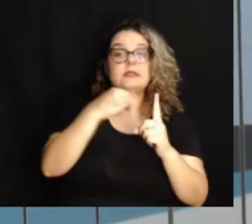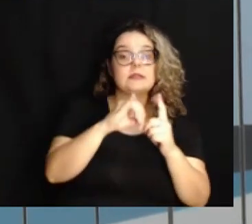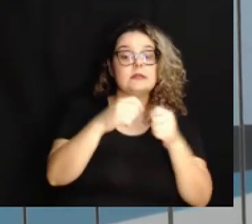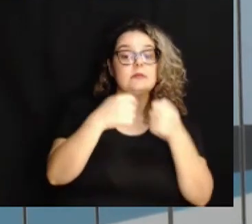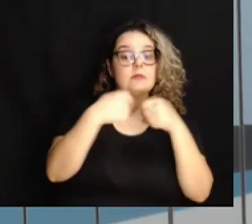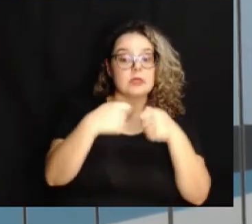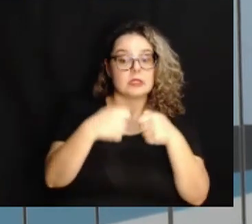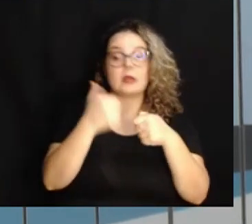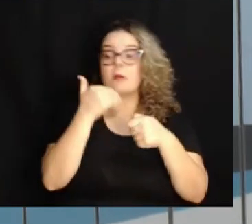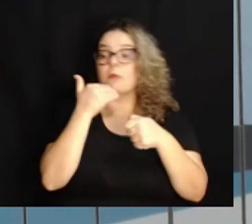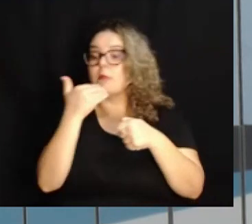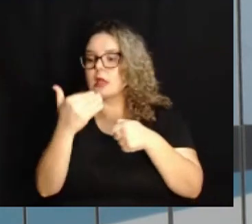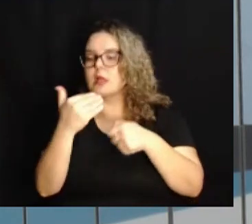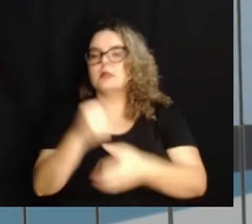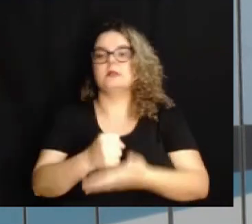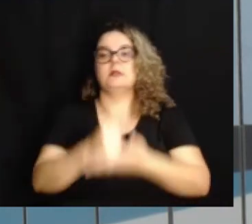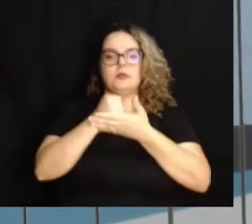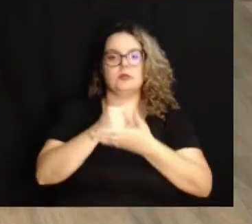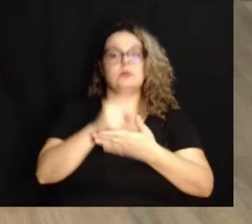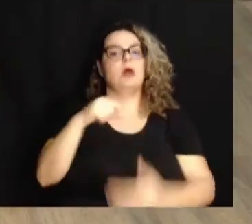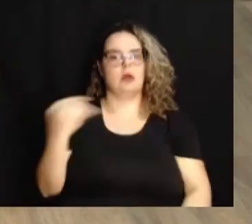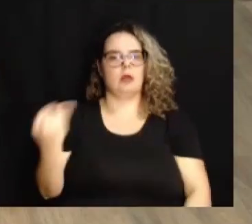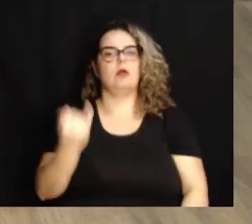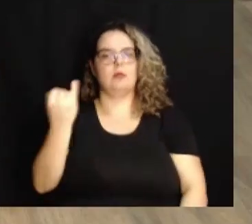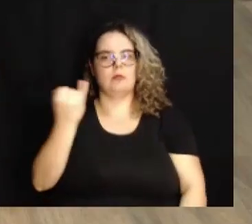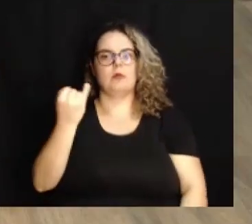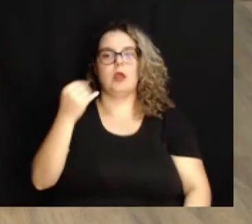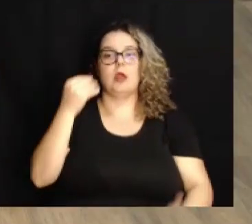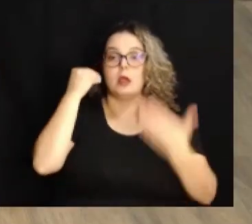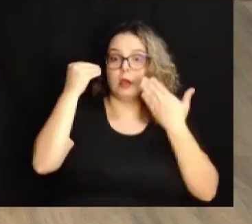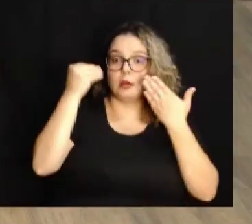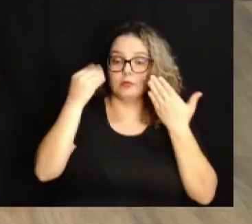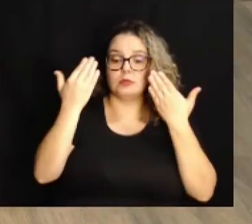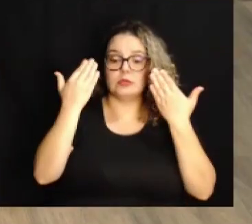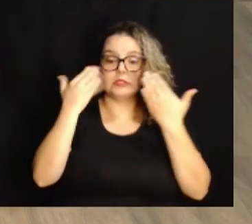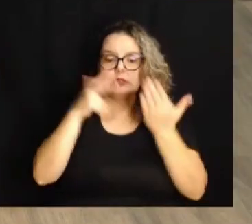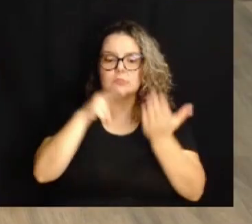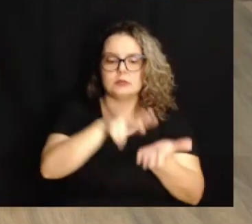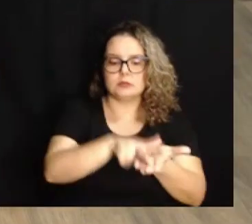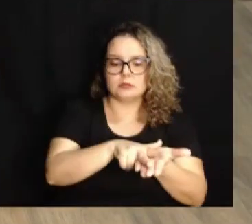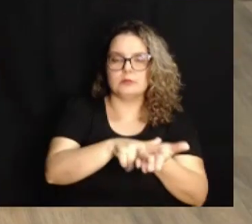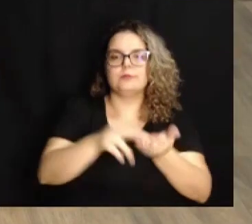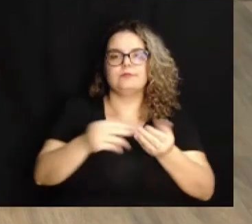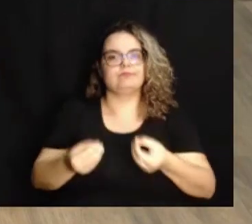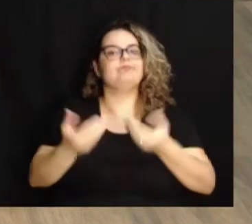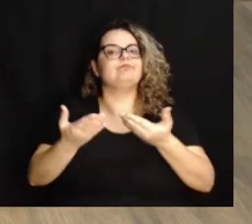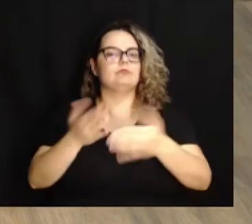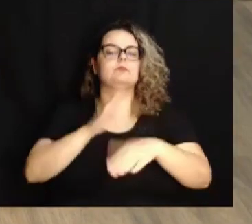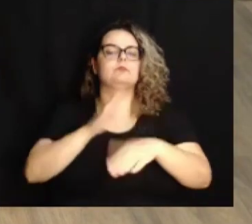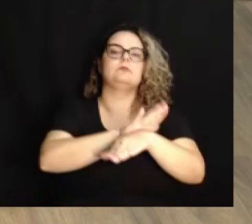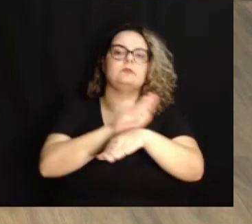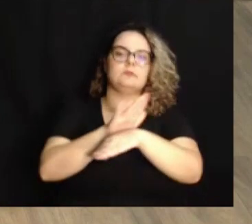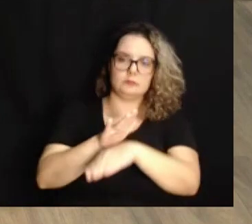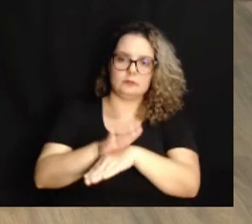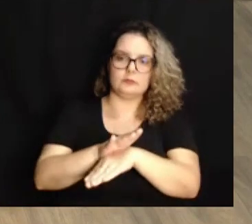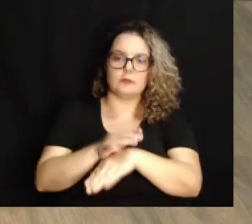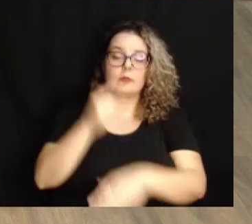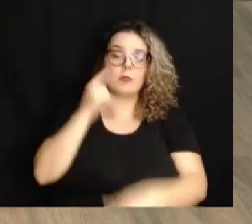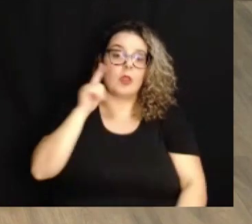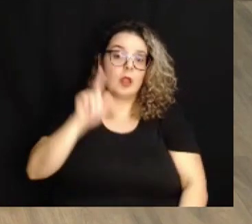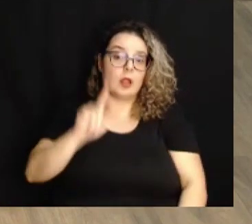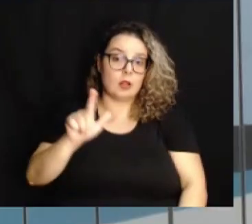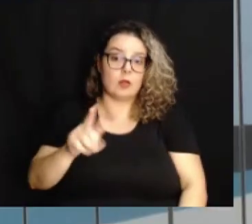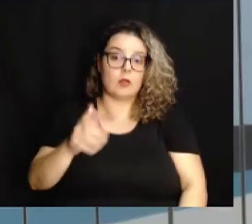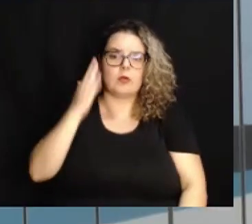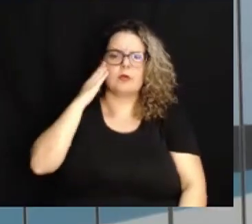gente entender, né, que a psicoterapia, ela tá aí justamente para esse auxílio. Então, assim, claro que a gente sabe que existe toda uma questão